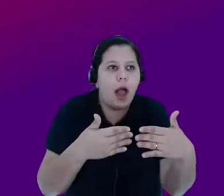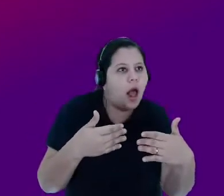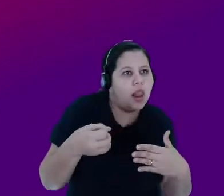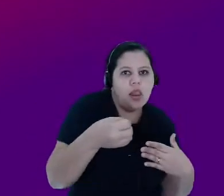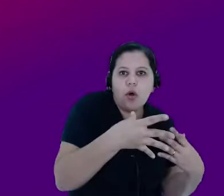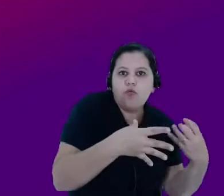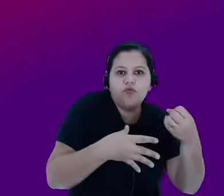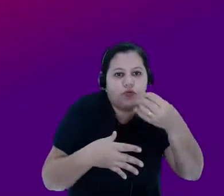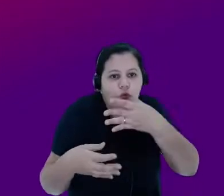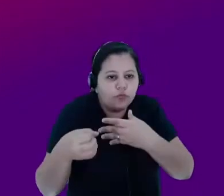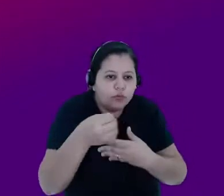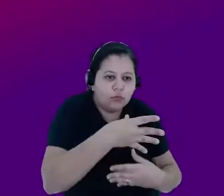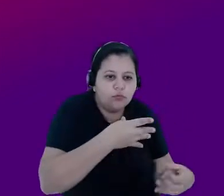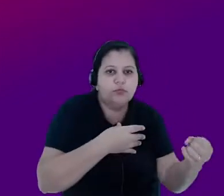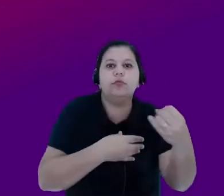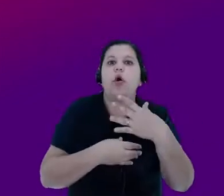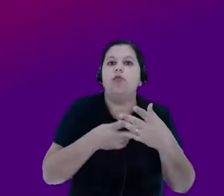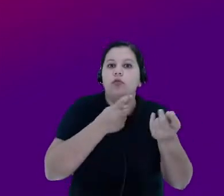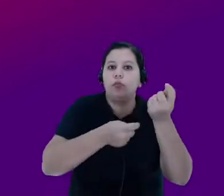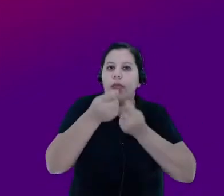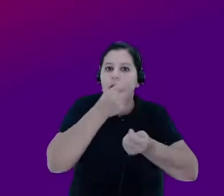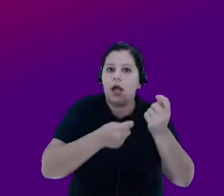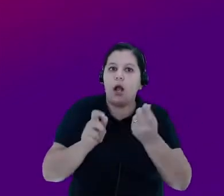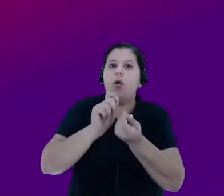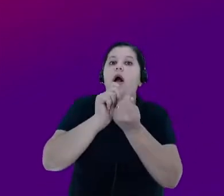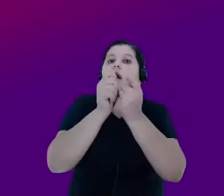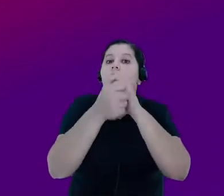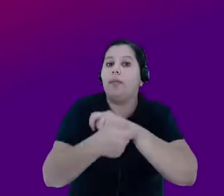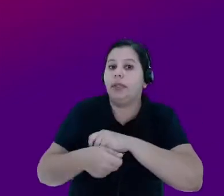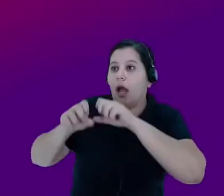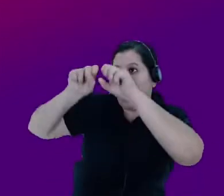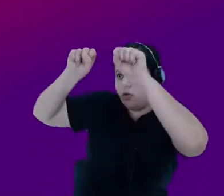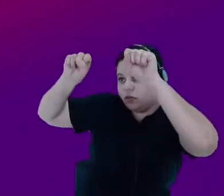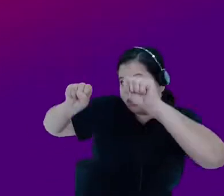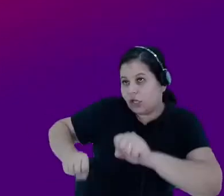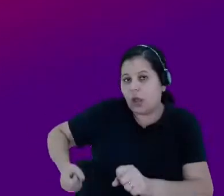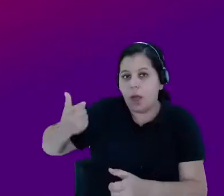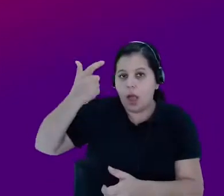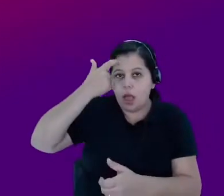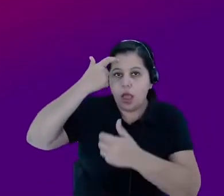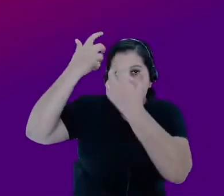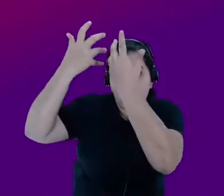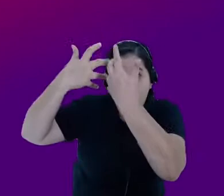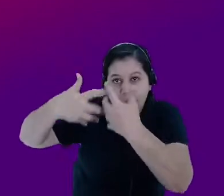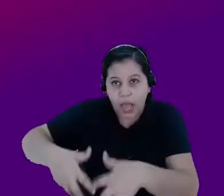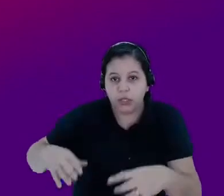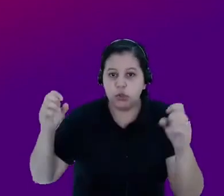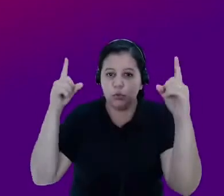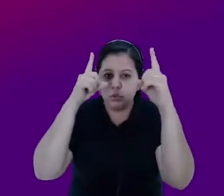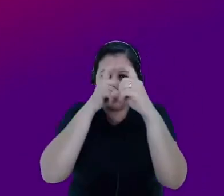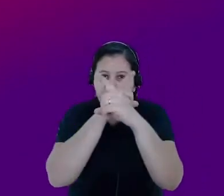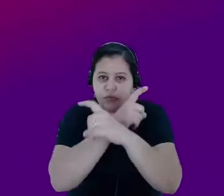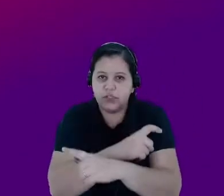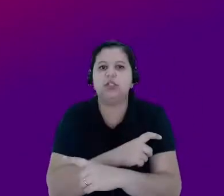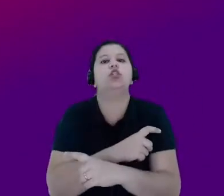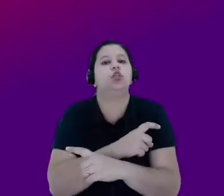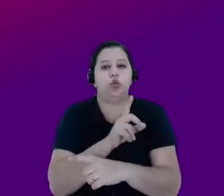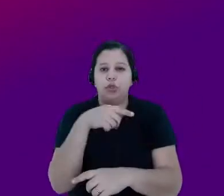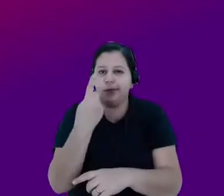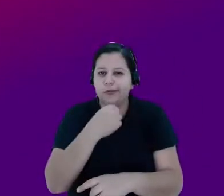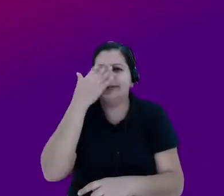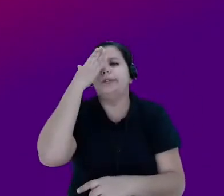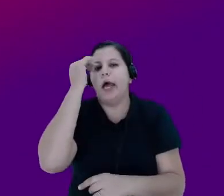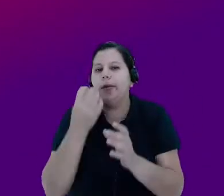do mercado a um sistema que é complexo, que nós sabemos que para criar curva de relatividade de preço é